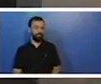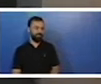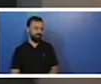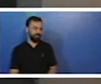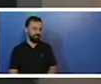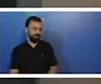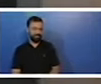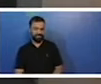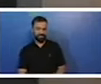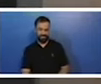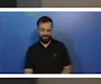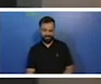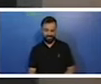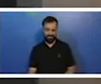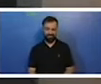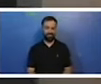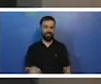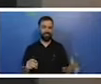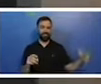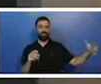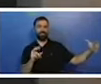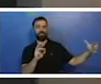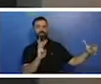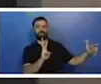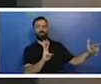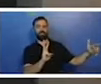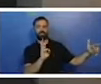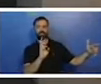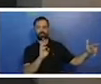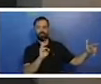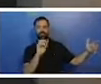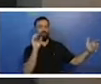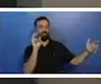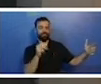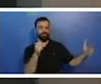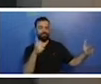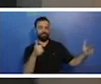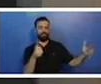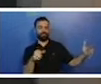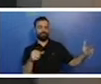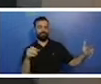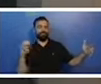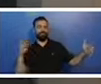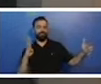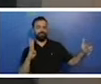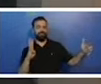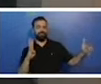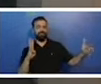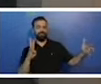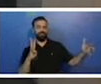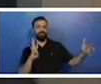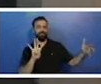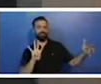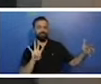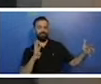isso que você tá me tratando 2 I e II